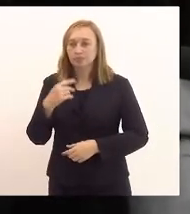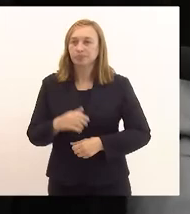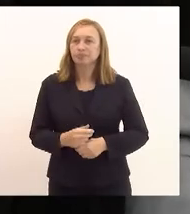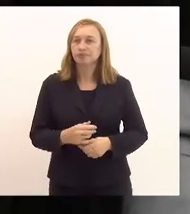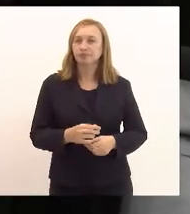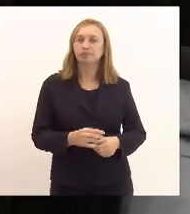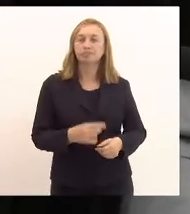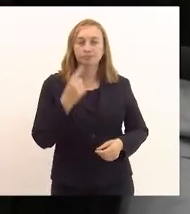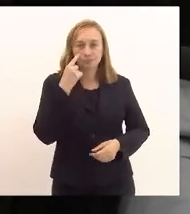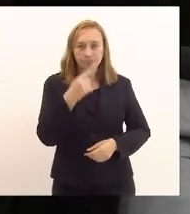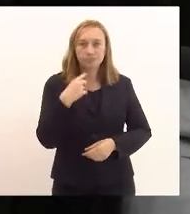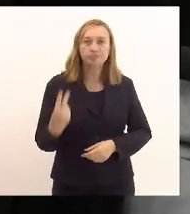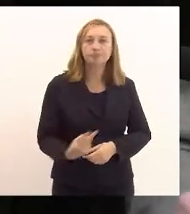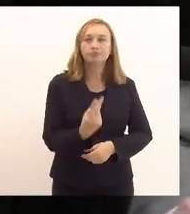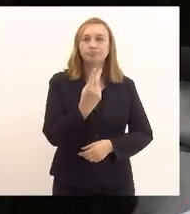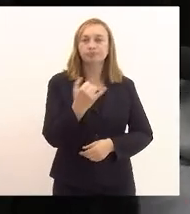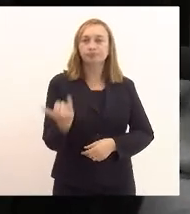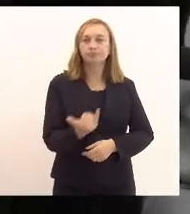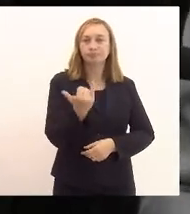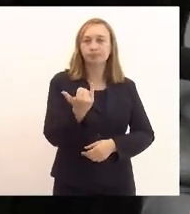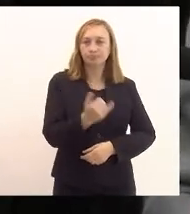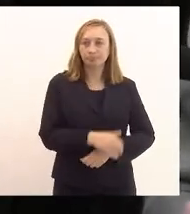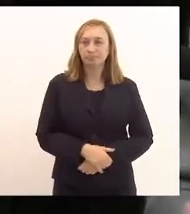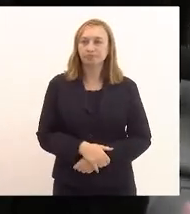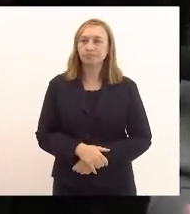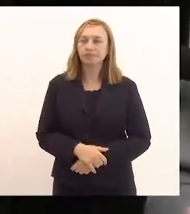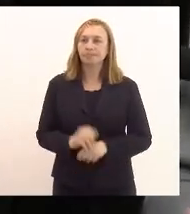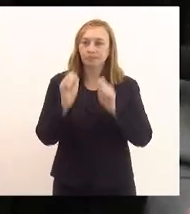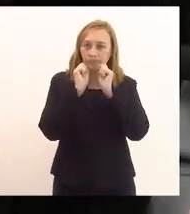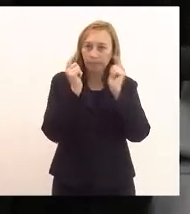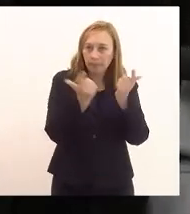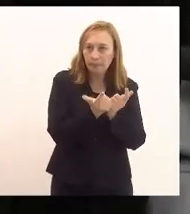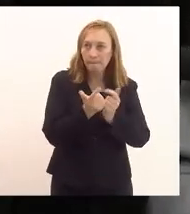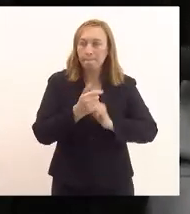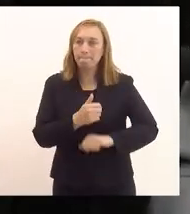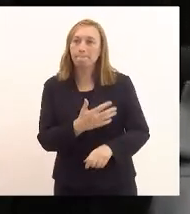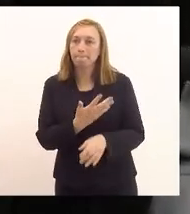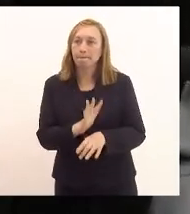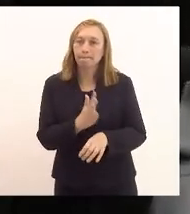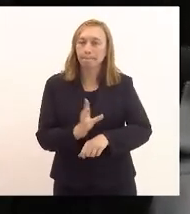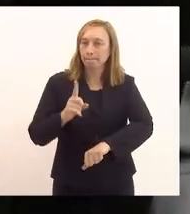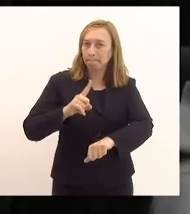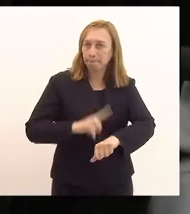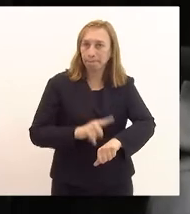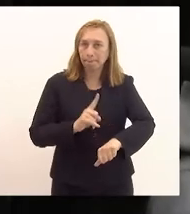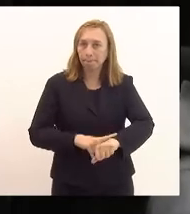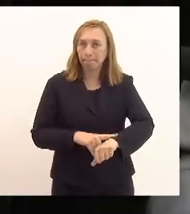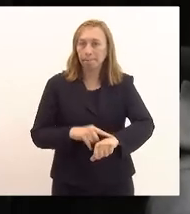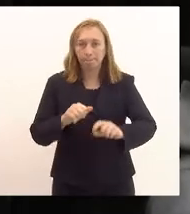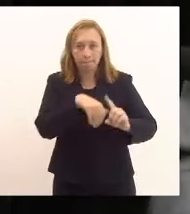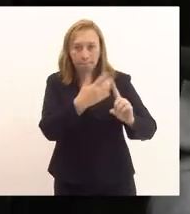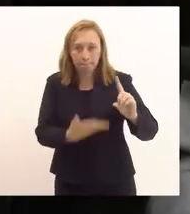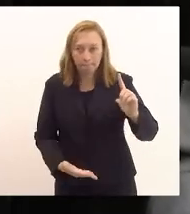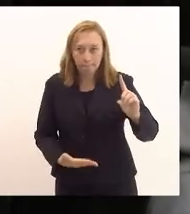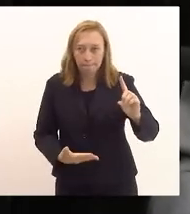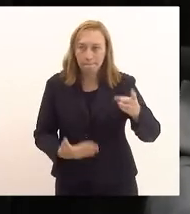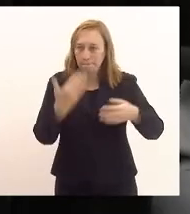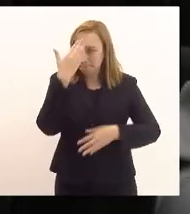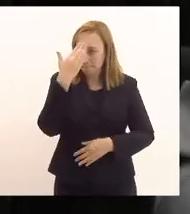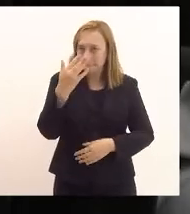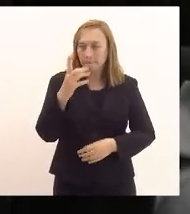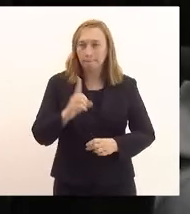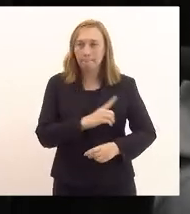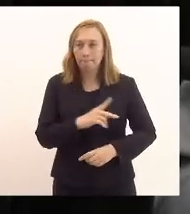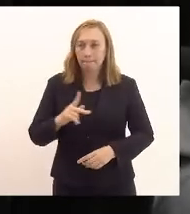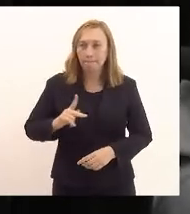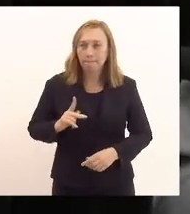referencie sua importância exatamente de forma que alerj está praticando neste momento de e Agradeço ao